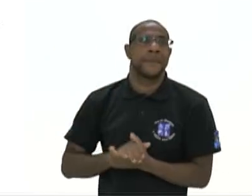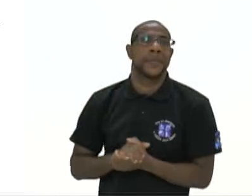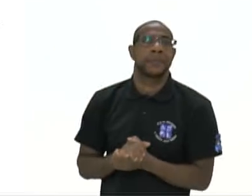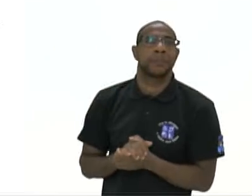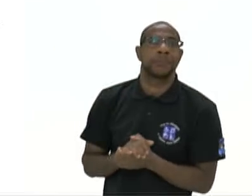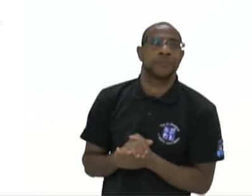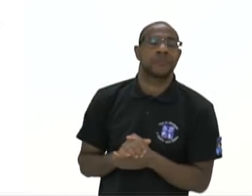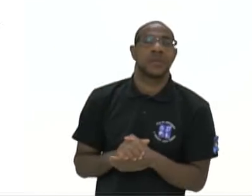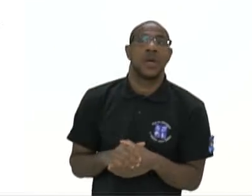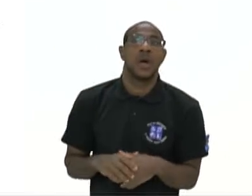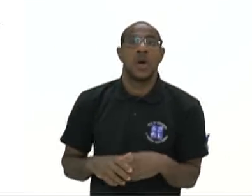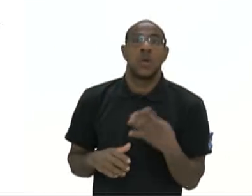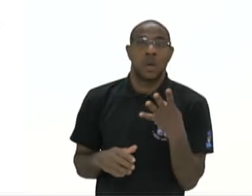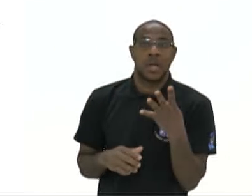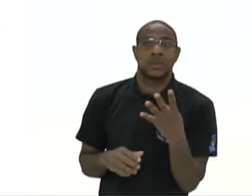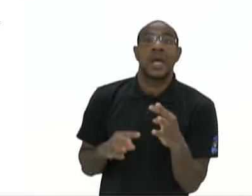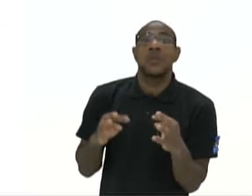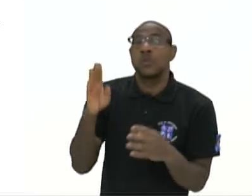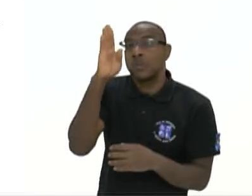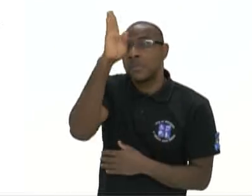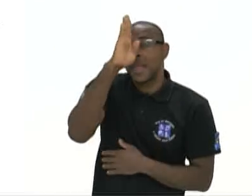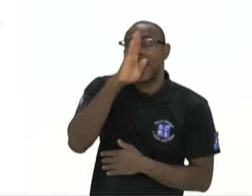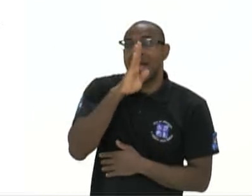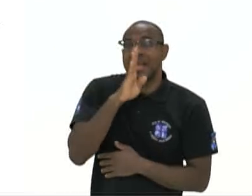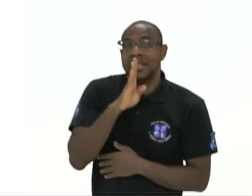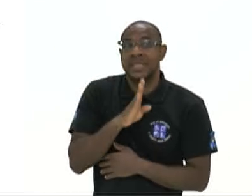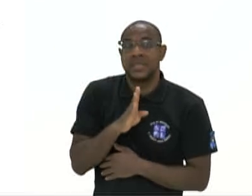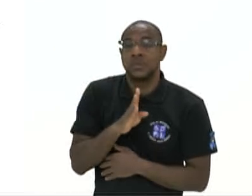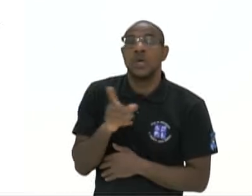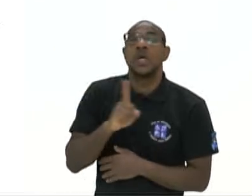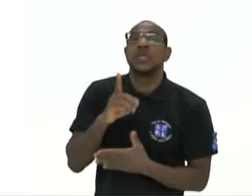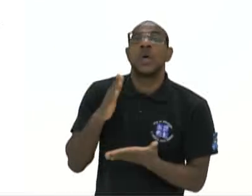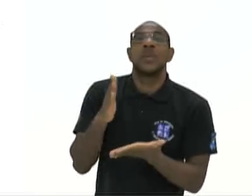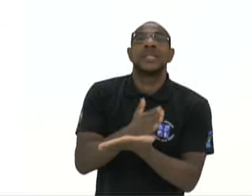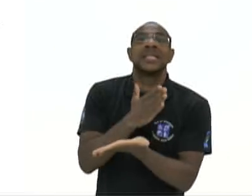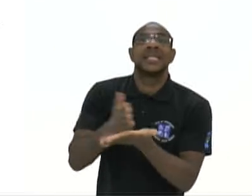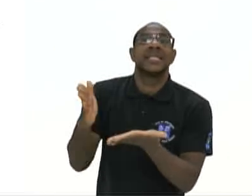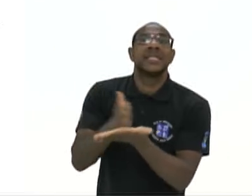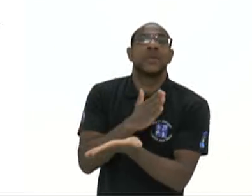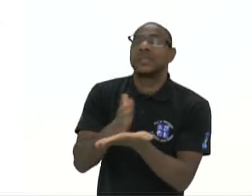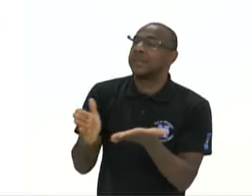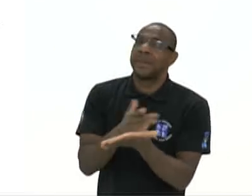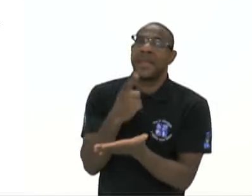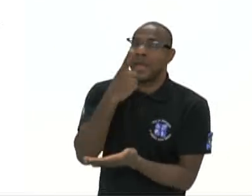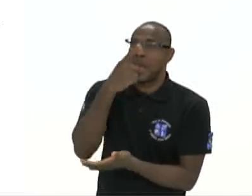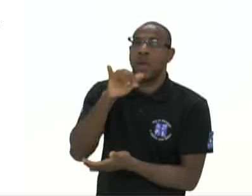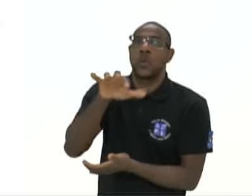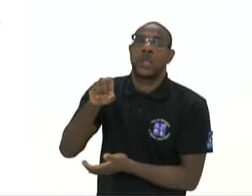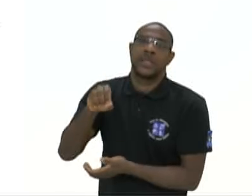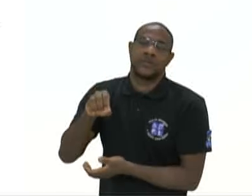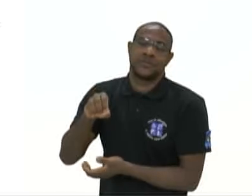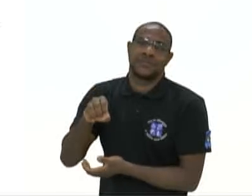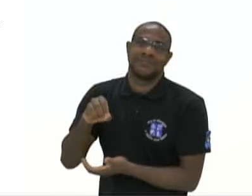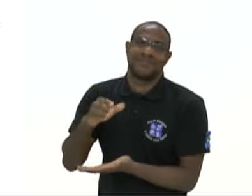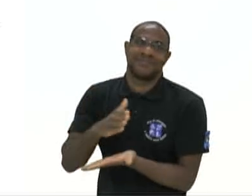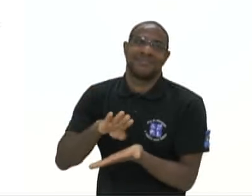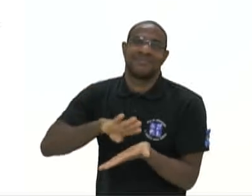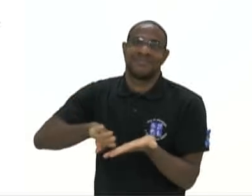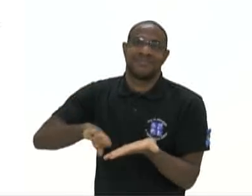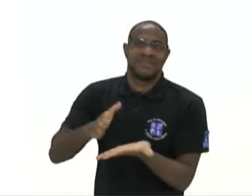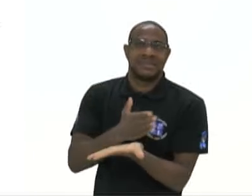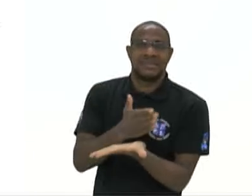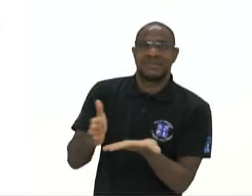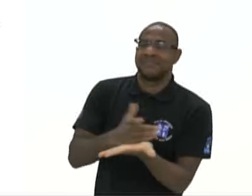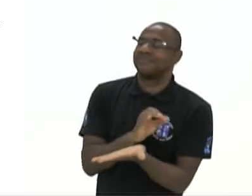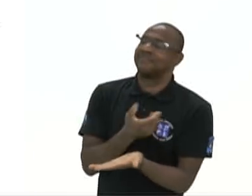4 em cada 10 brasileiros não separam o lixo, aponta a pesquisa Ibope. 4 em cada